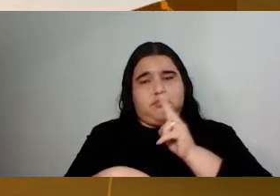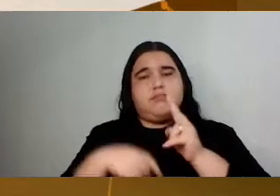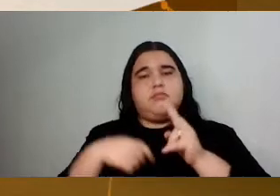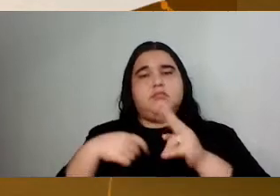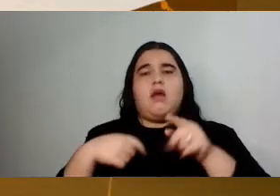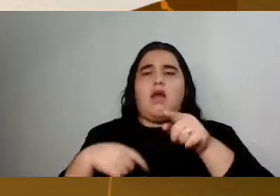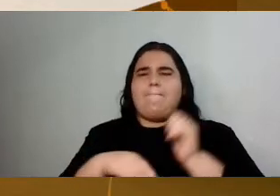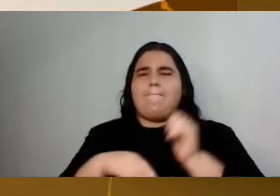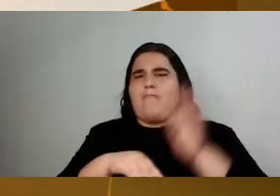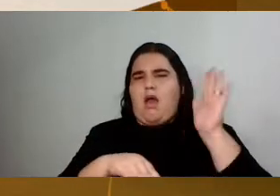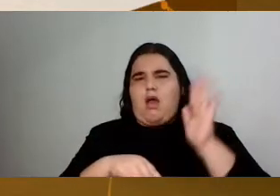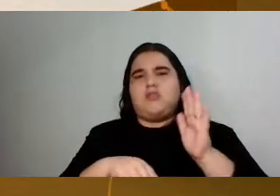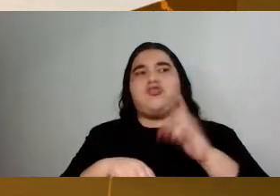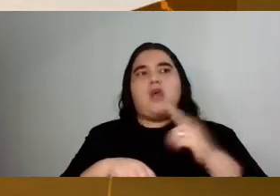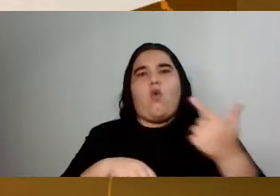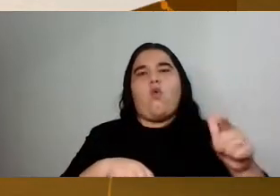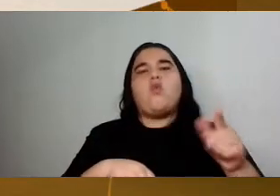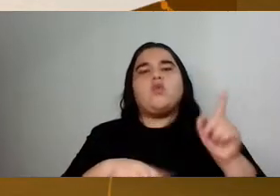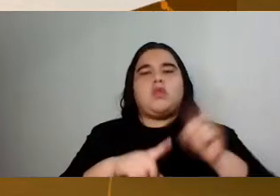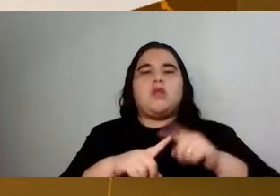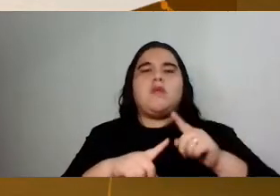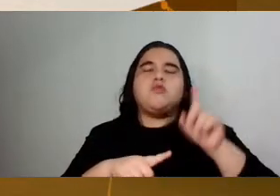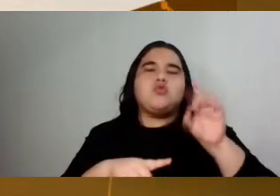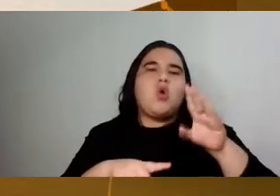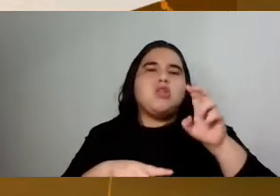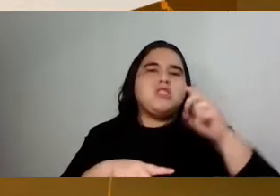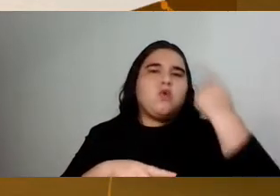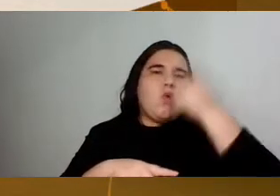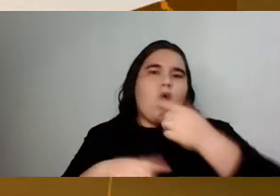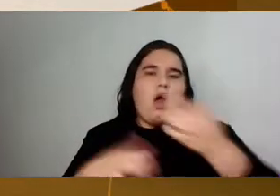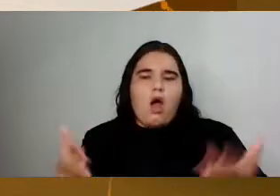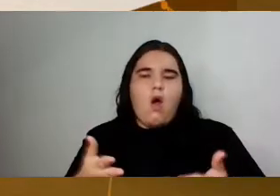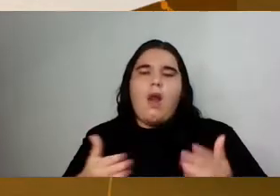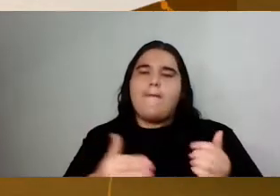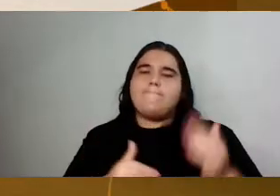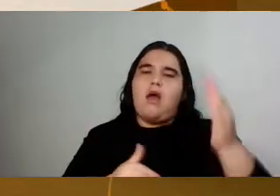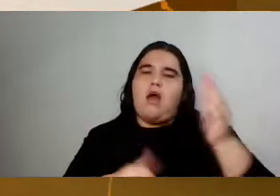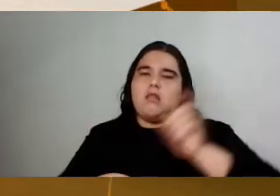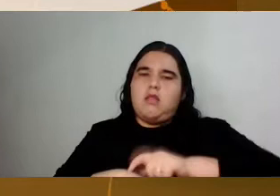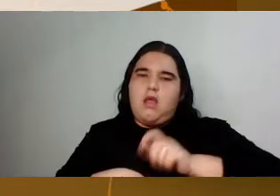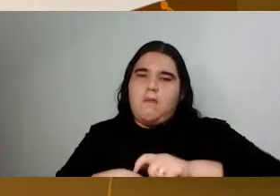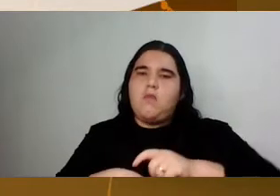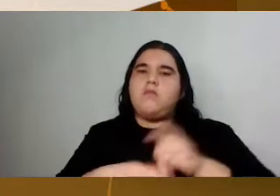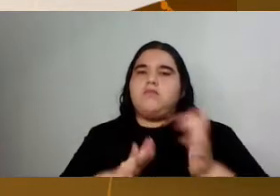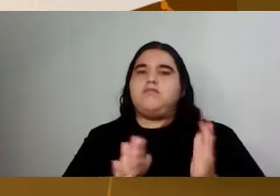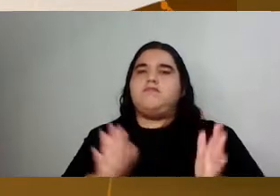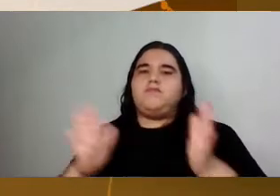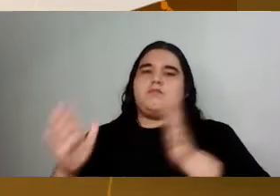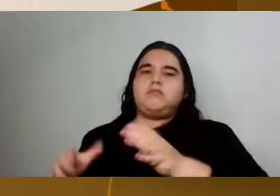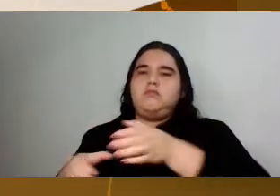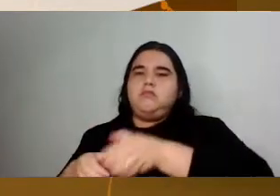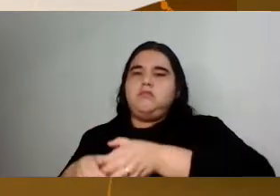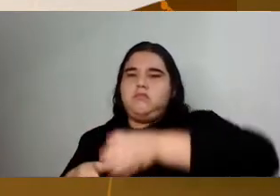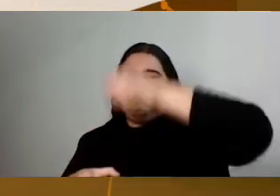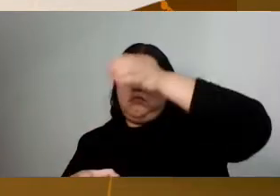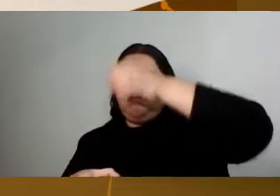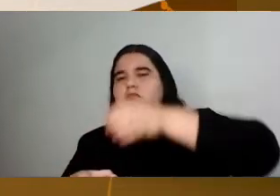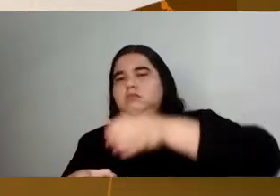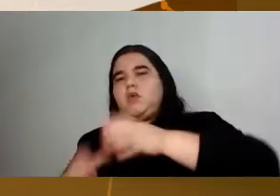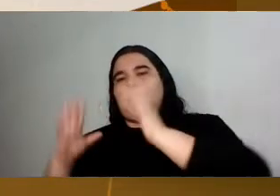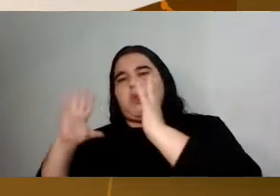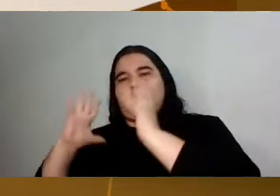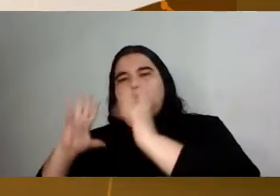Aqui nós temos uma caixa separadora água-óleo, eu vou explicar mais adiante, uma bomba de vácuo, resistência, filtro, né?